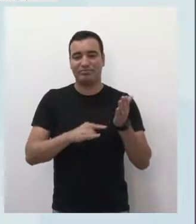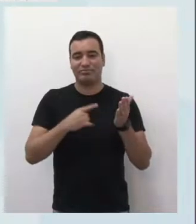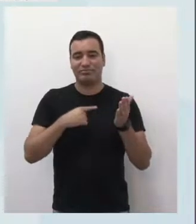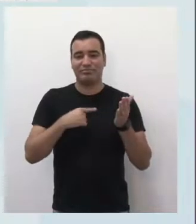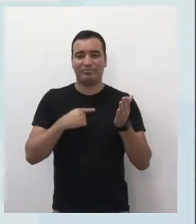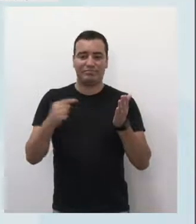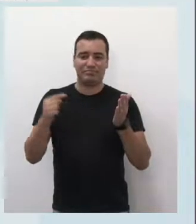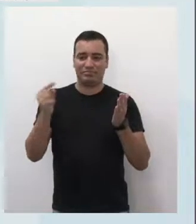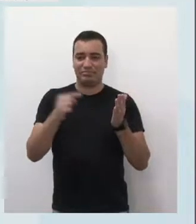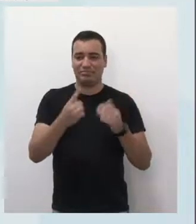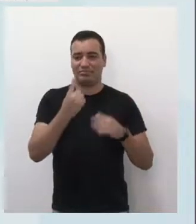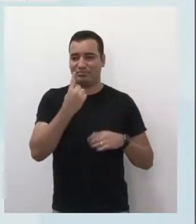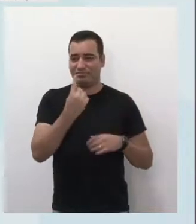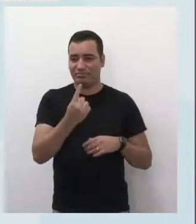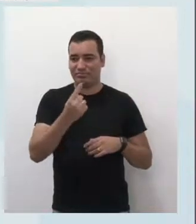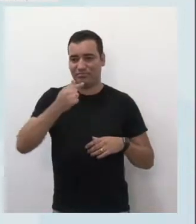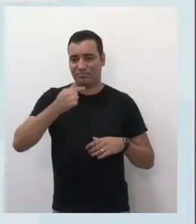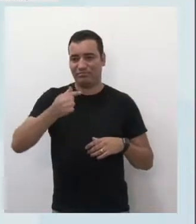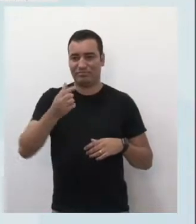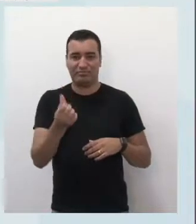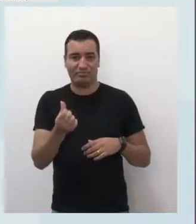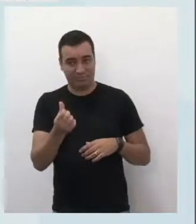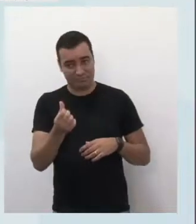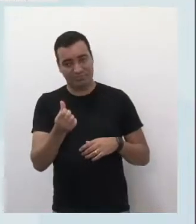aqui. 176, né?